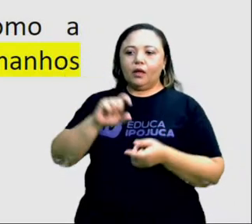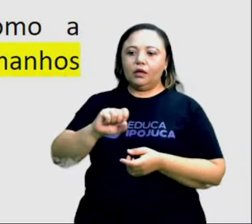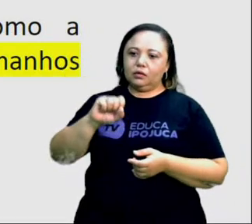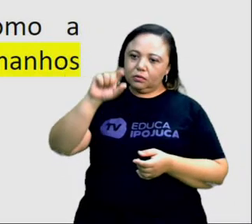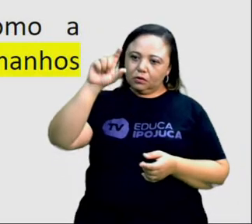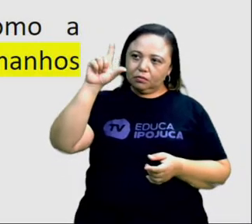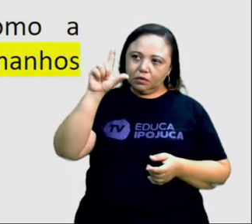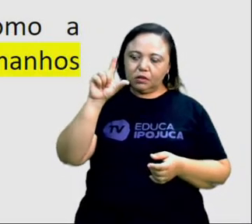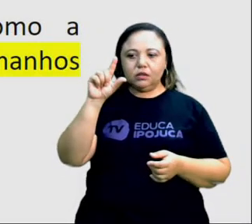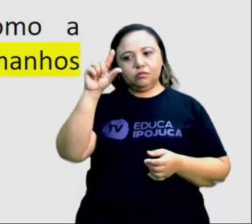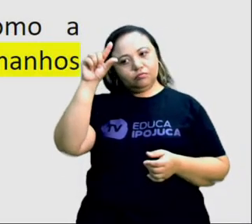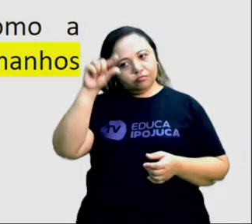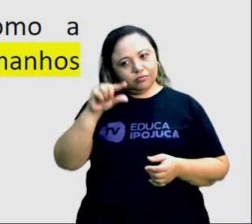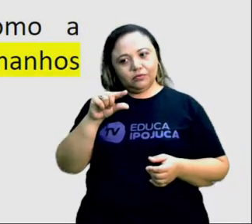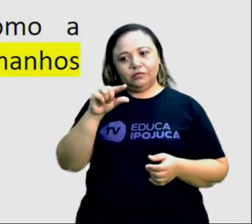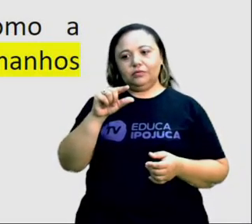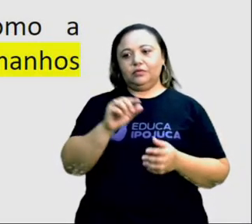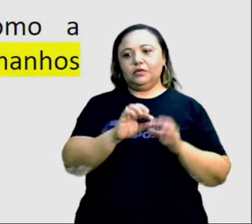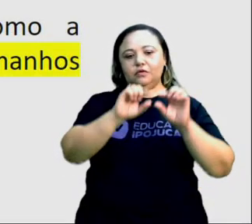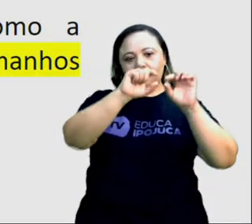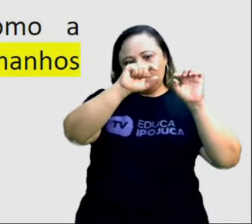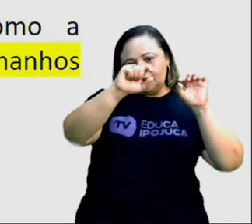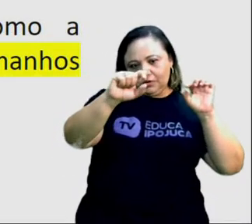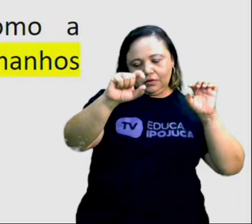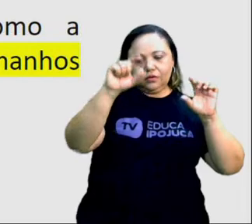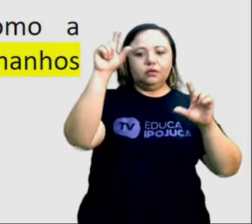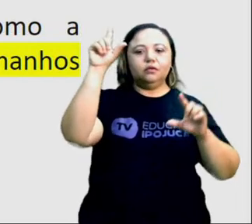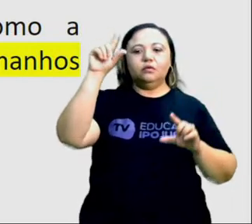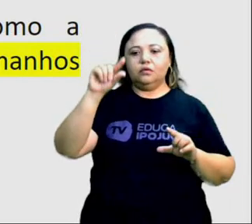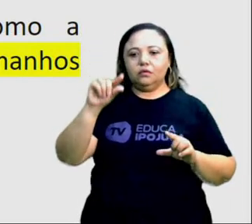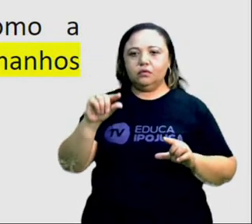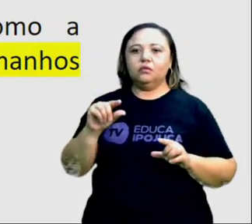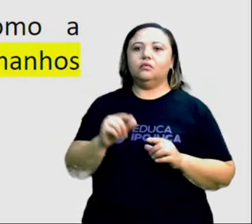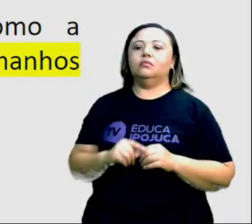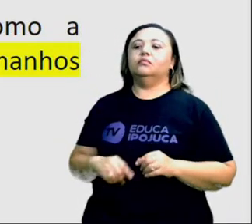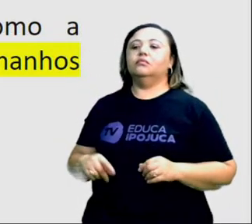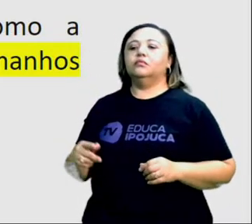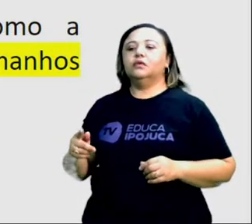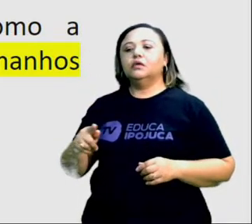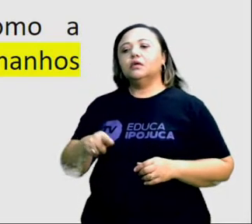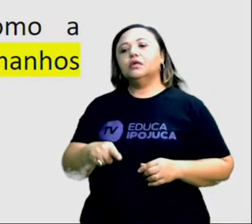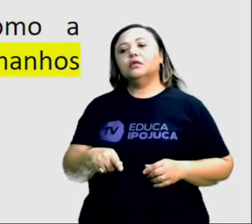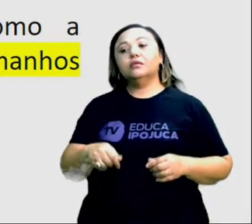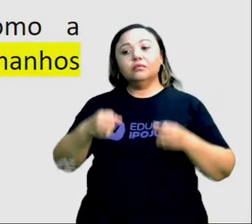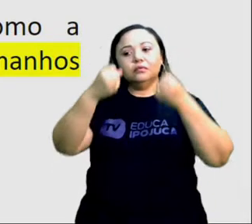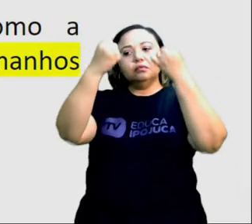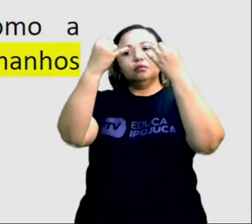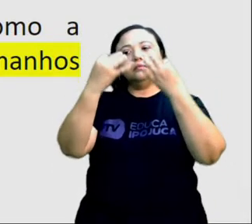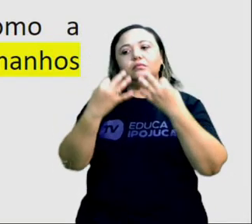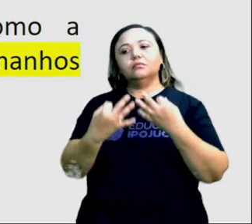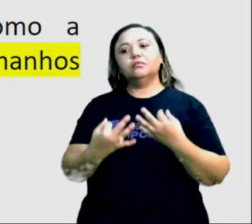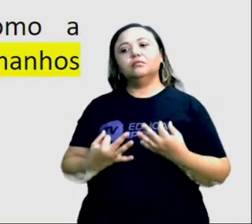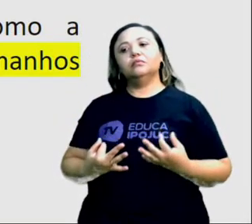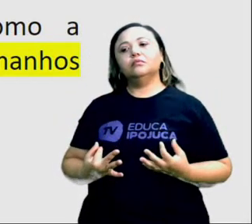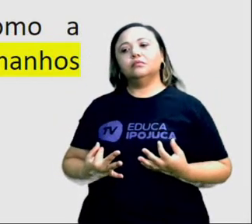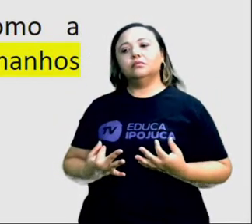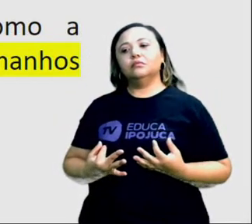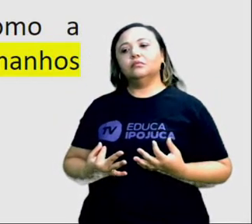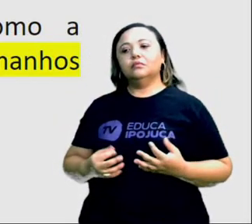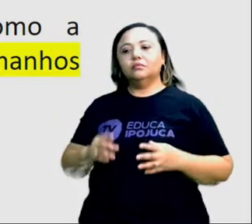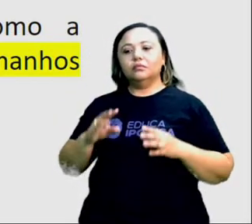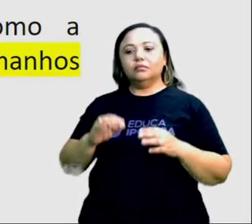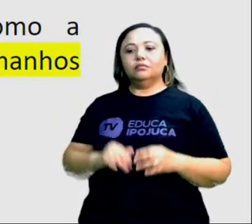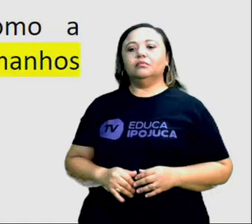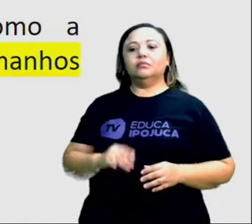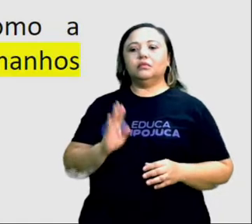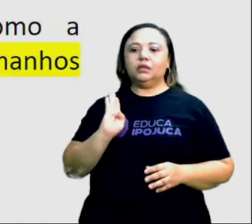Períodos curtos, ou seja, frases curtas. E informações concisas, informações bem direto